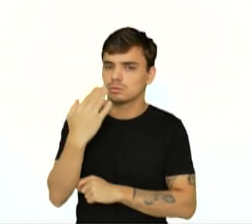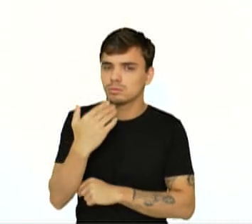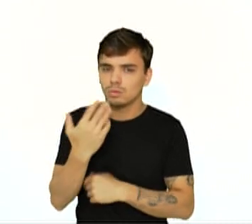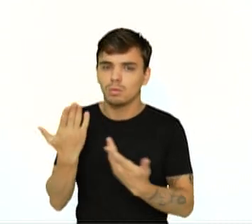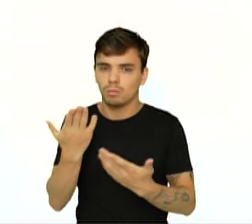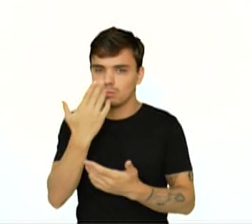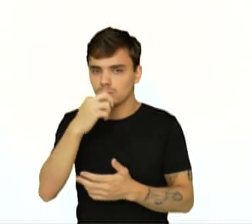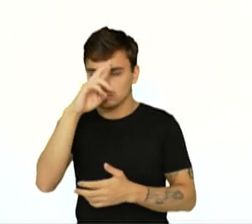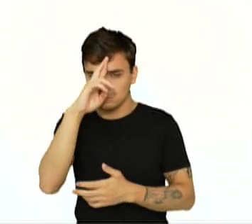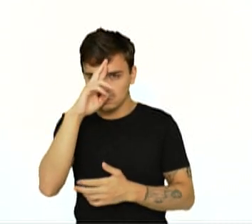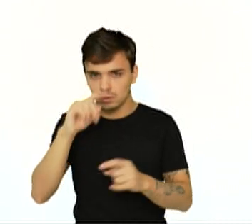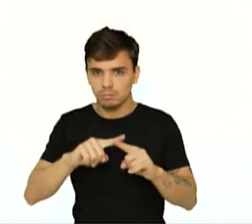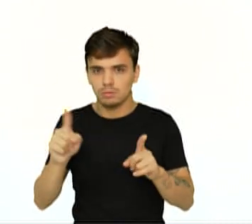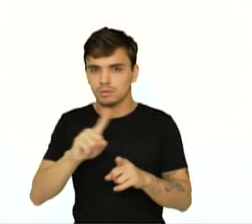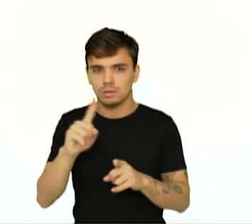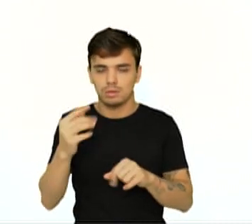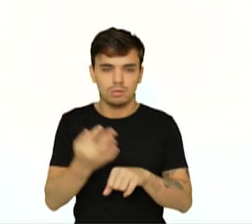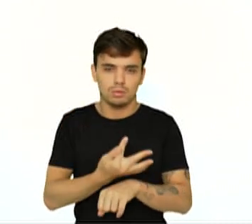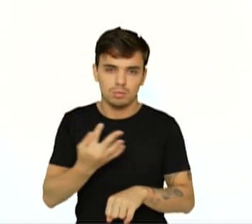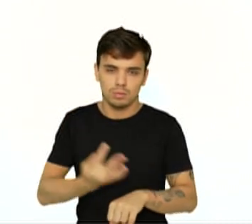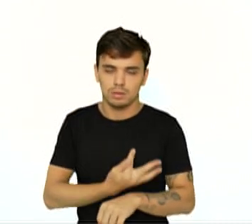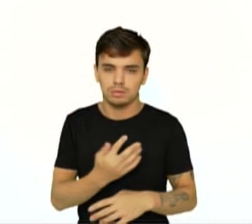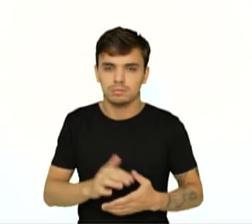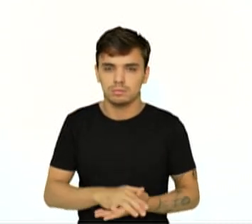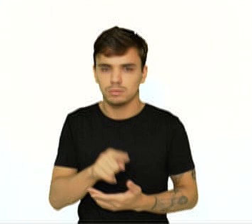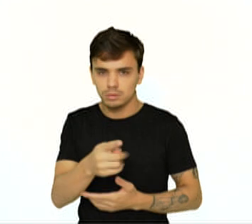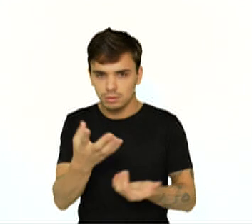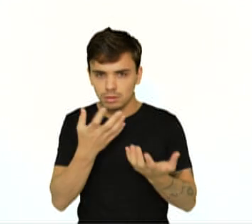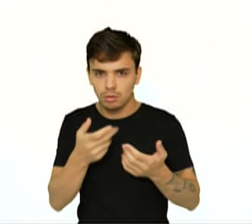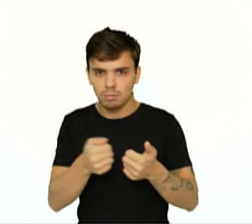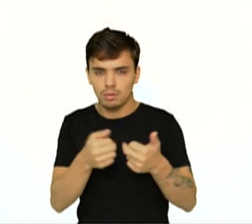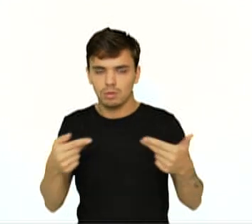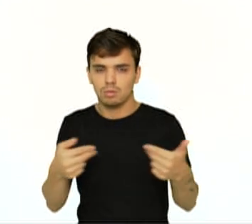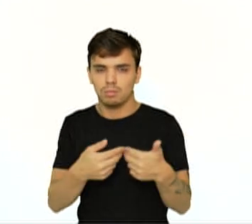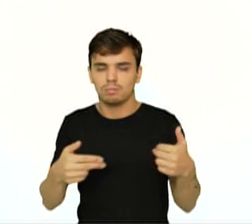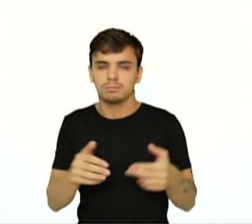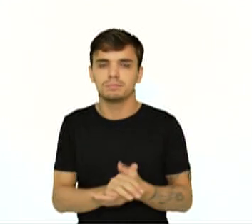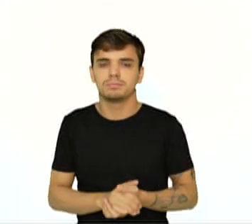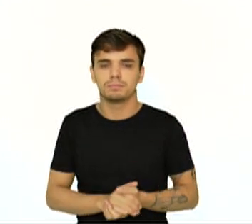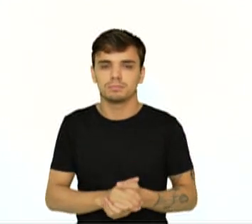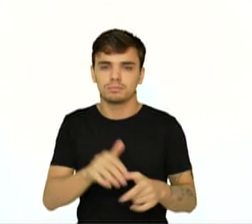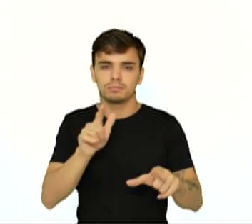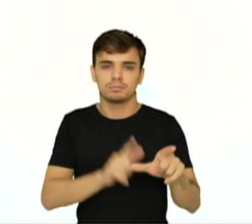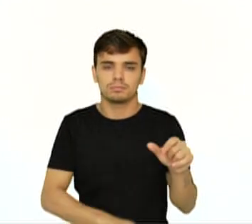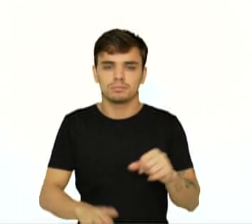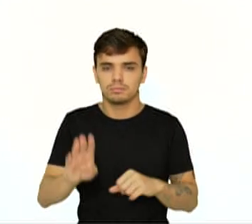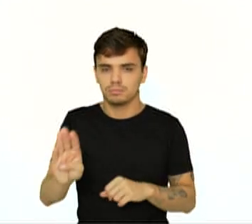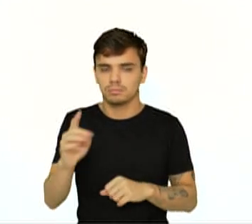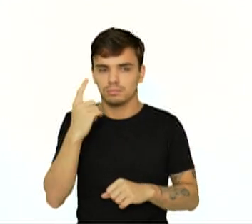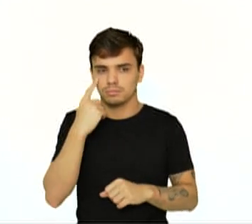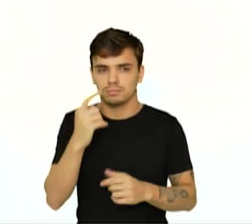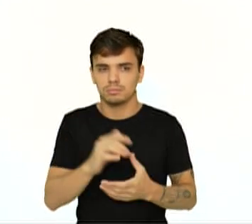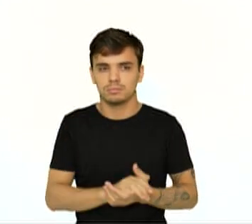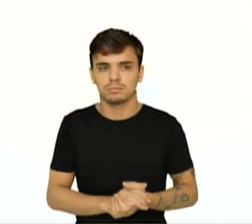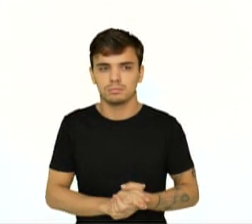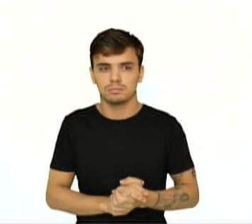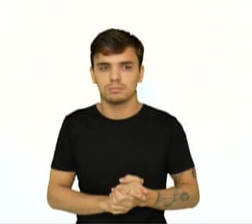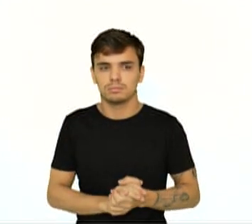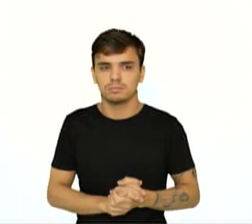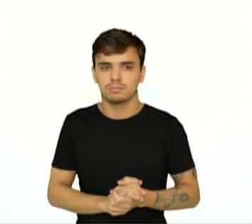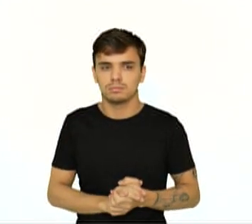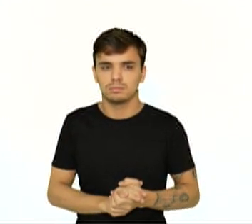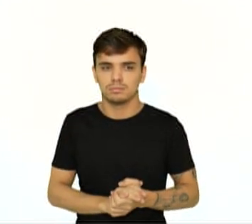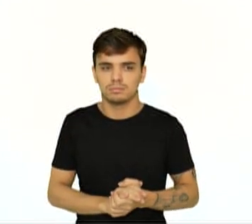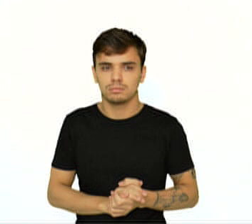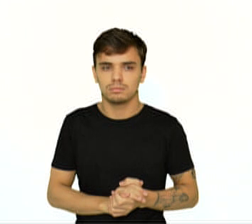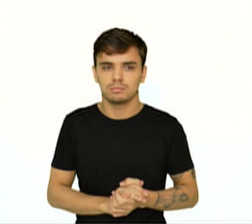você almoçou, mas você não resiste, você quer comer mais uma coisinha. Em la B, ordenas las papas